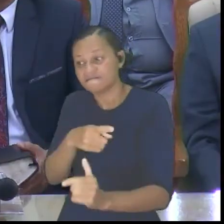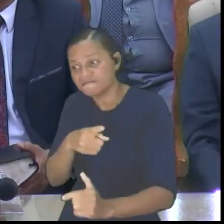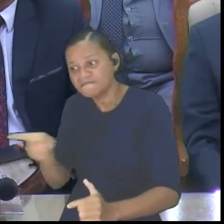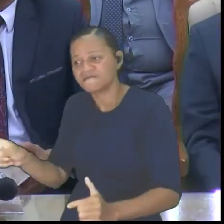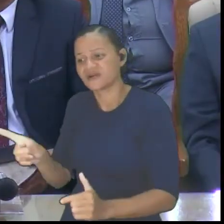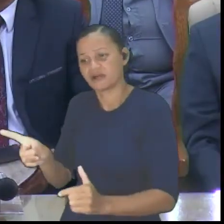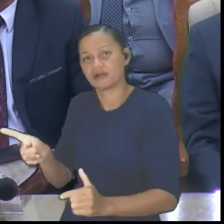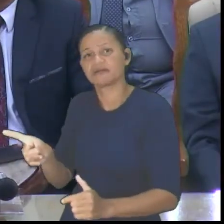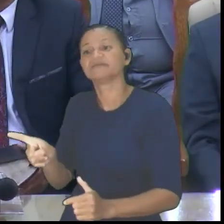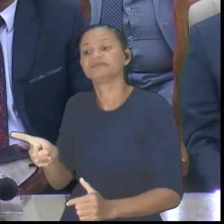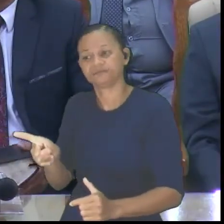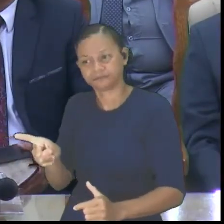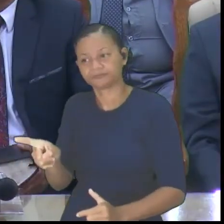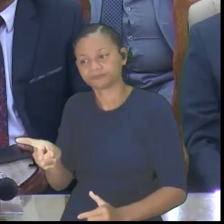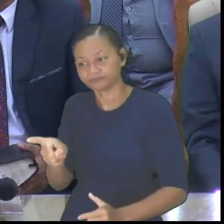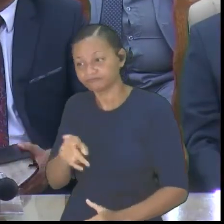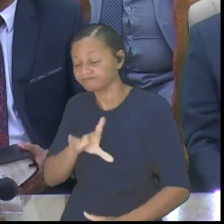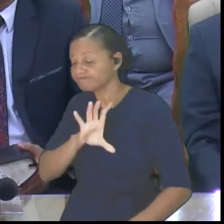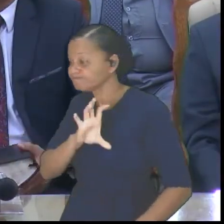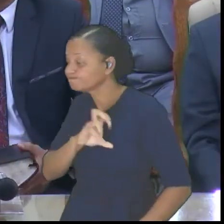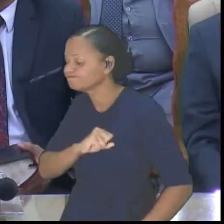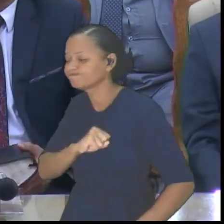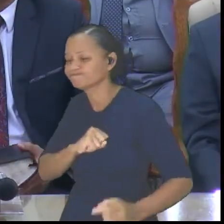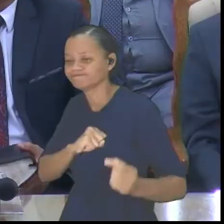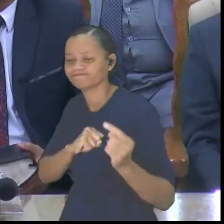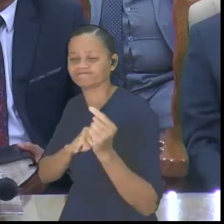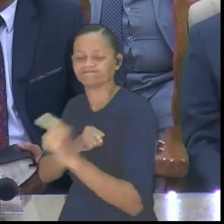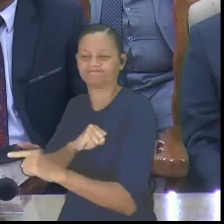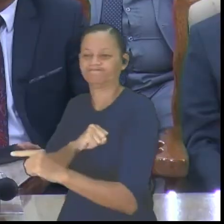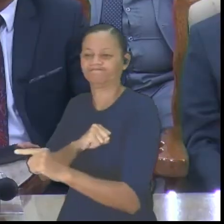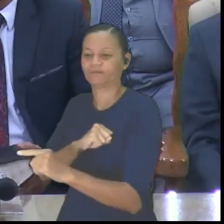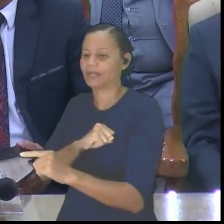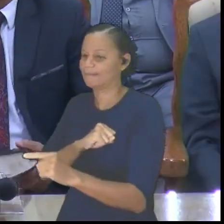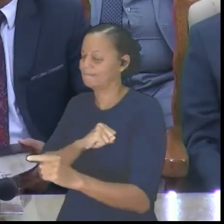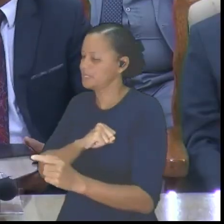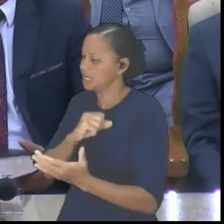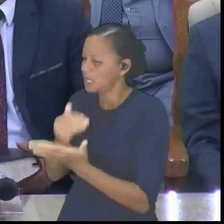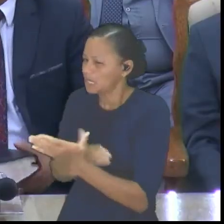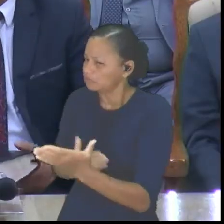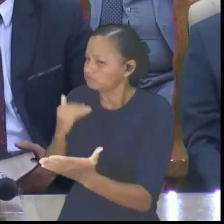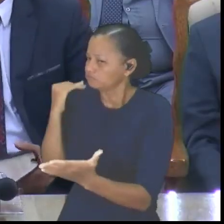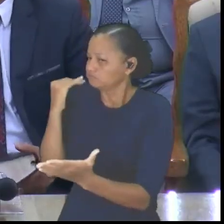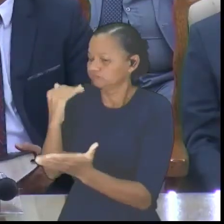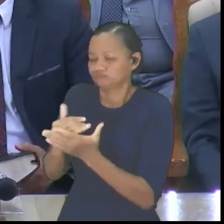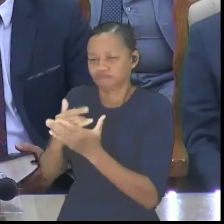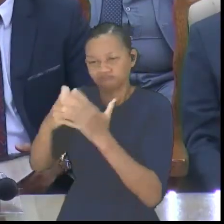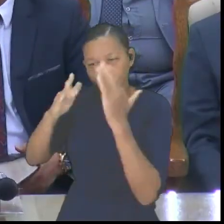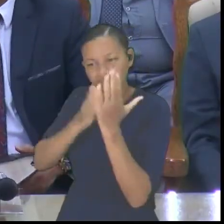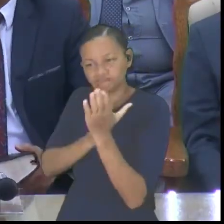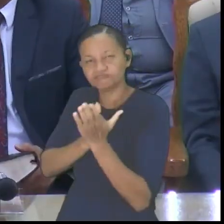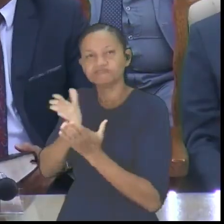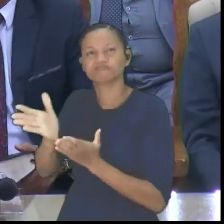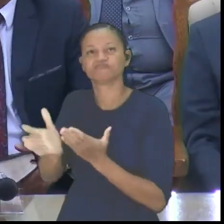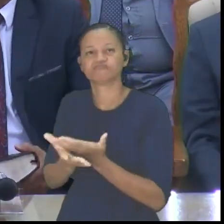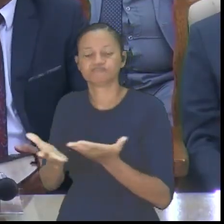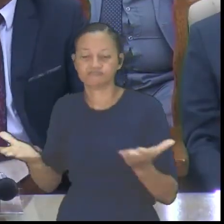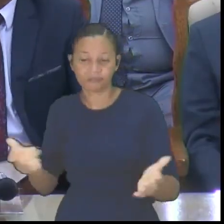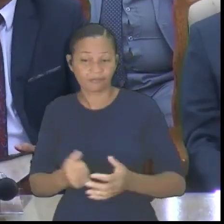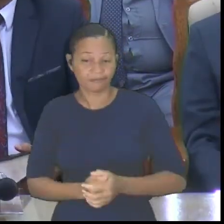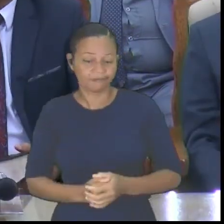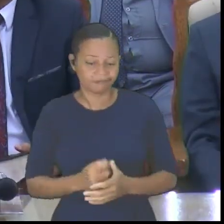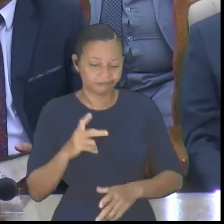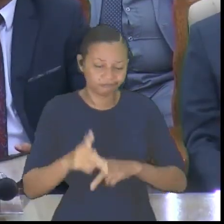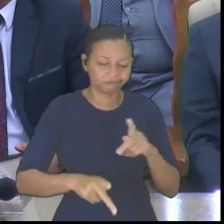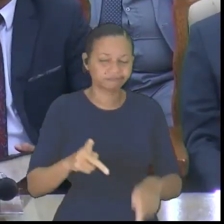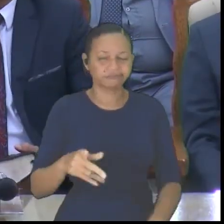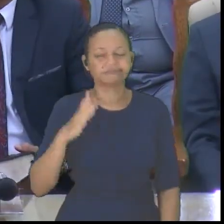diz ao profeta: ama ela incondicionalmente, fazendo assim o povo entender